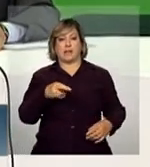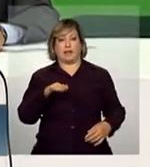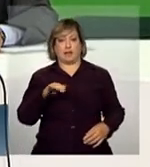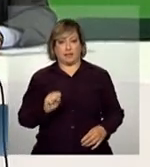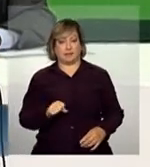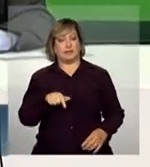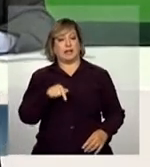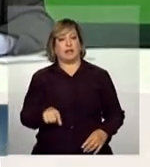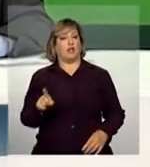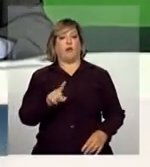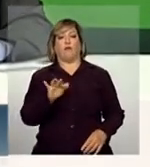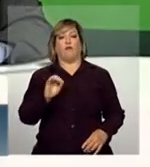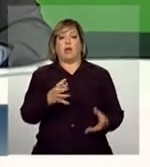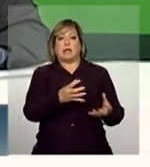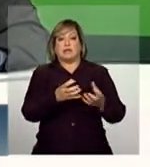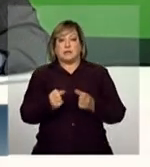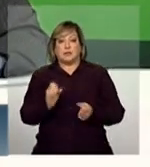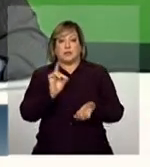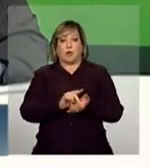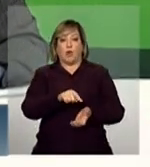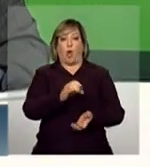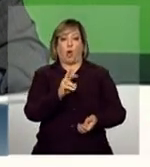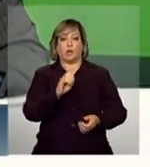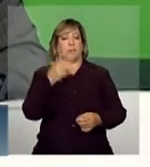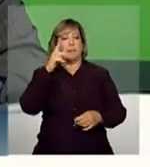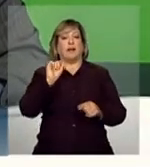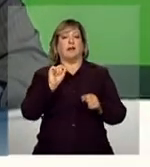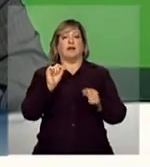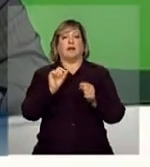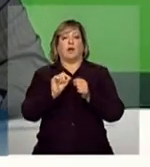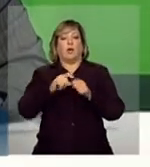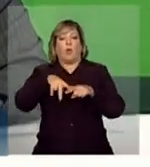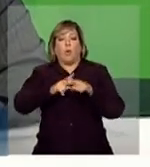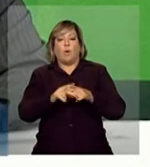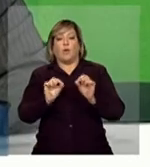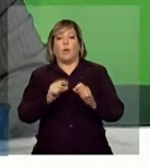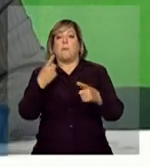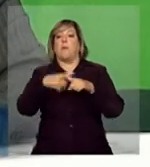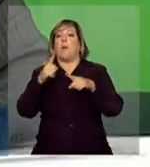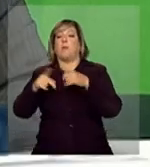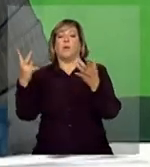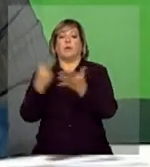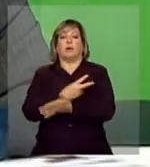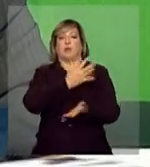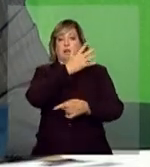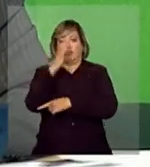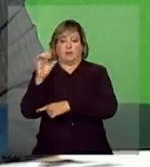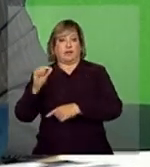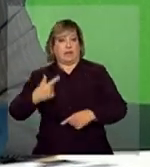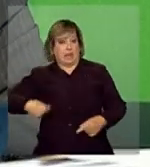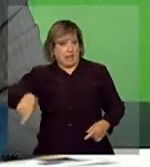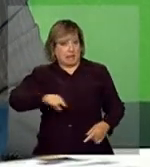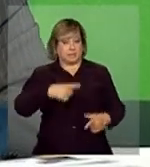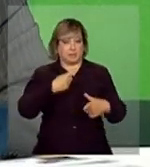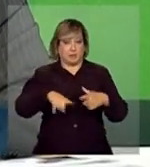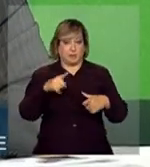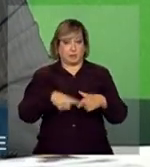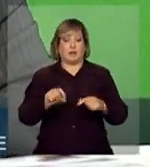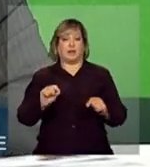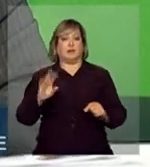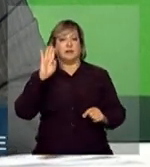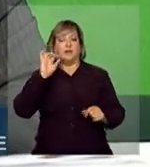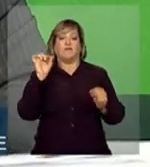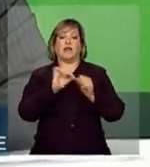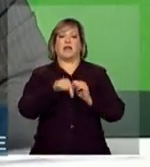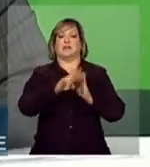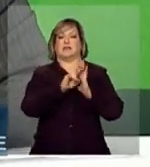origem para reparar danos ambientais. O licenciamento ambientais, as condicionantes ambientais, é que regram